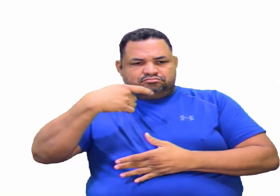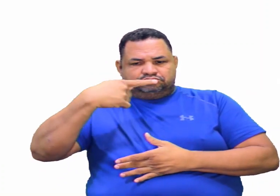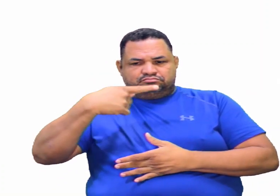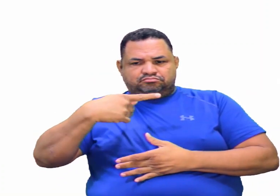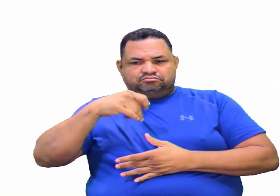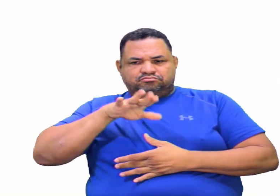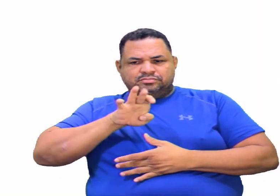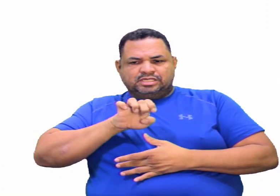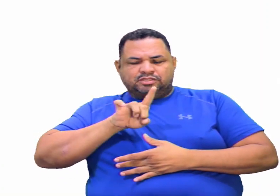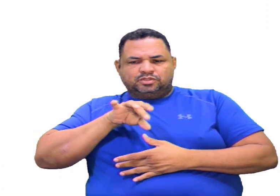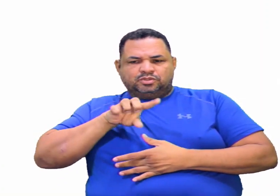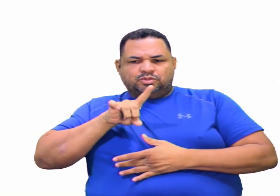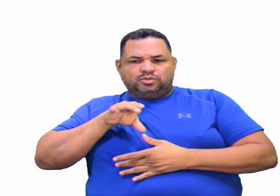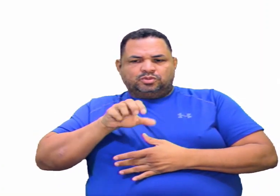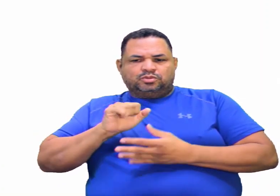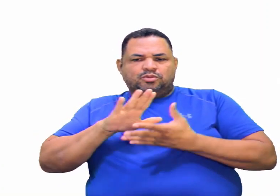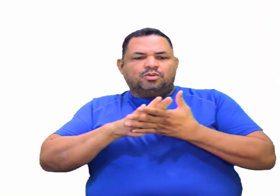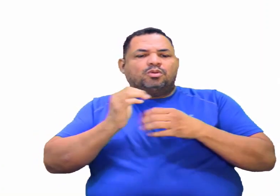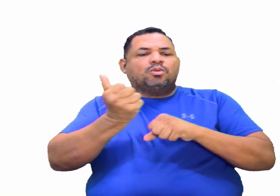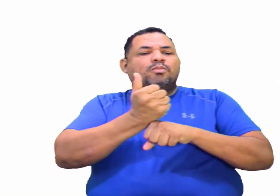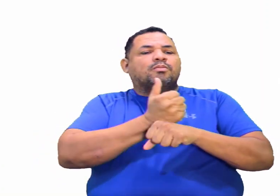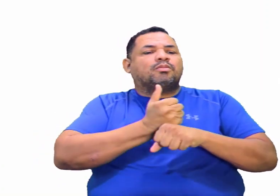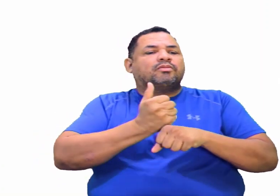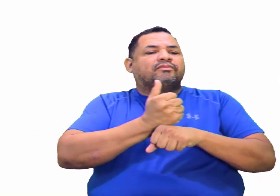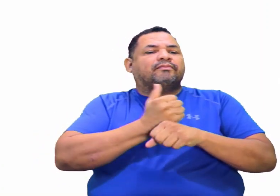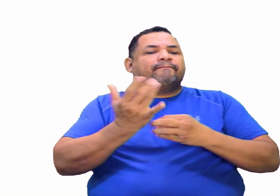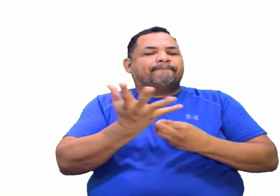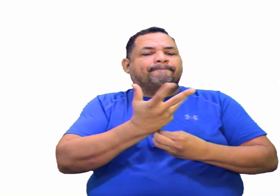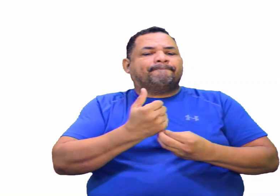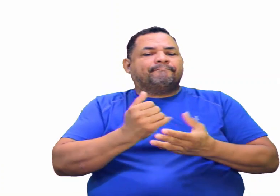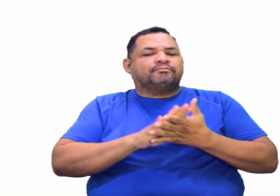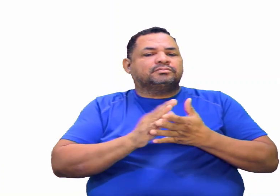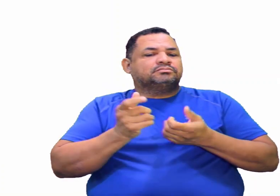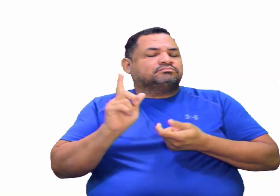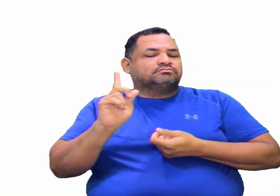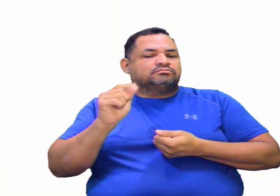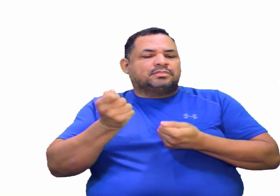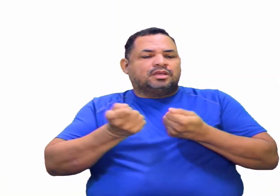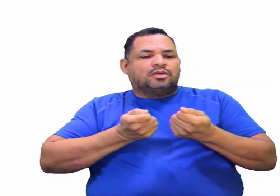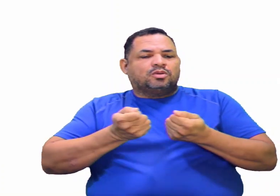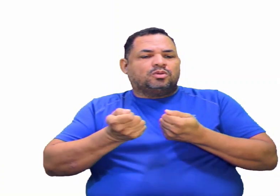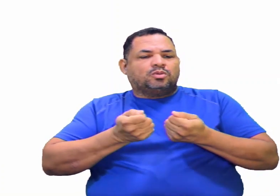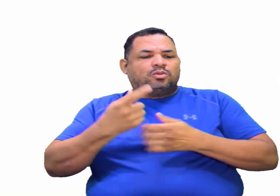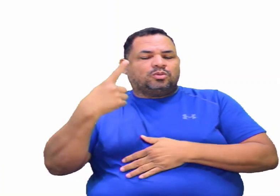no expressionismo, o artista não controlava